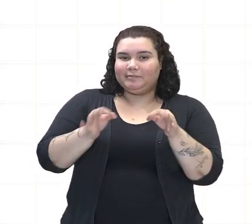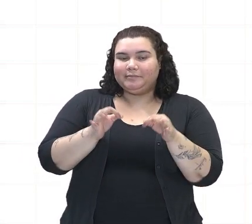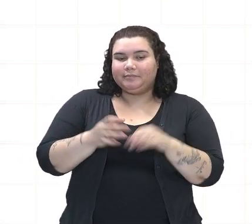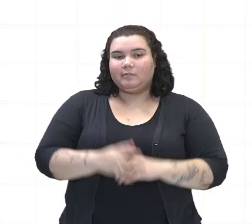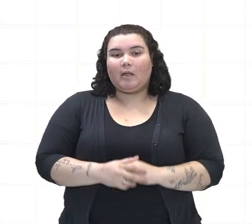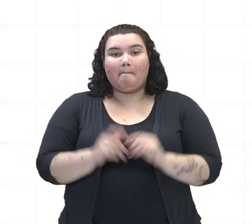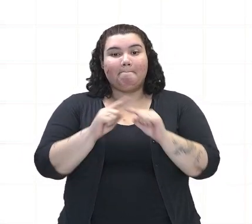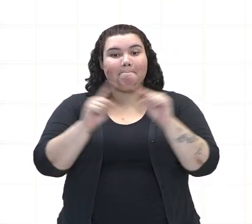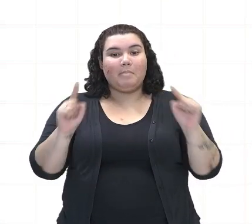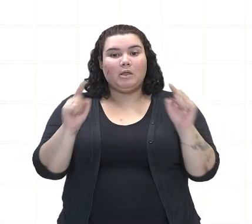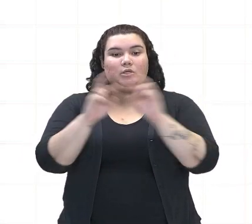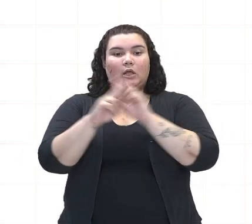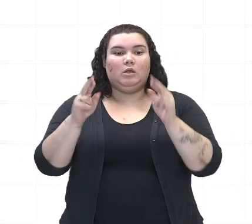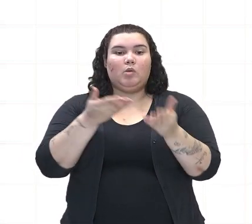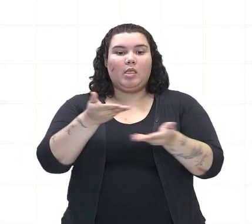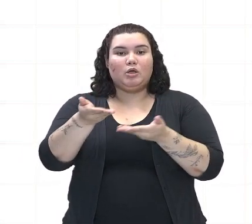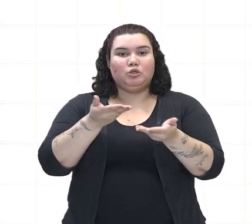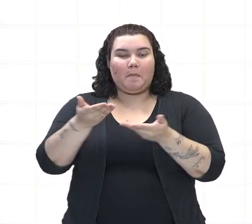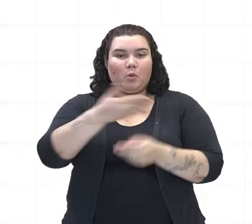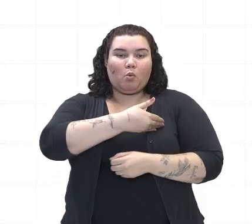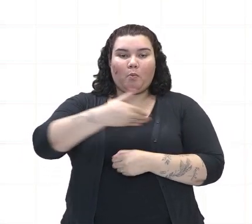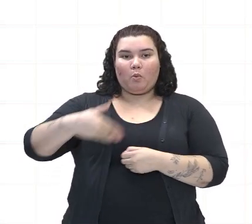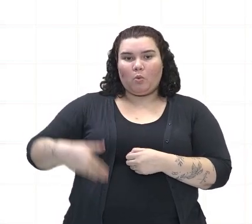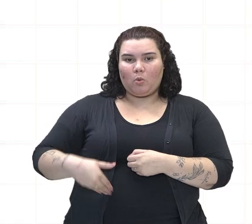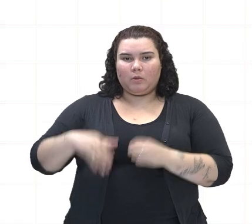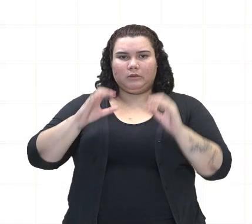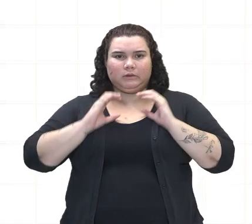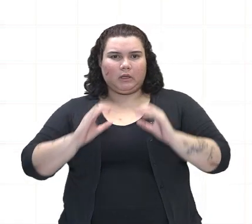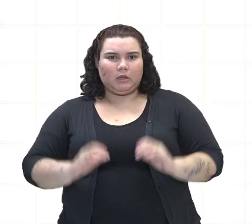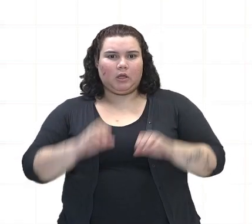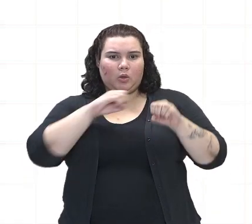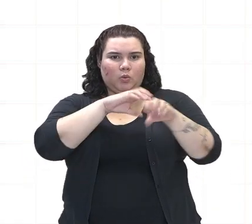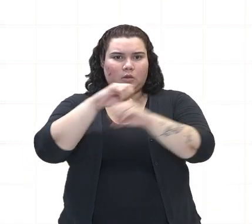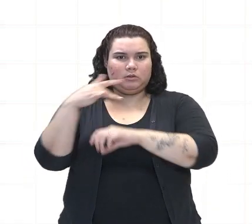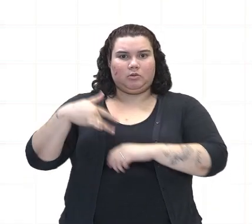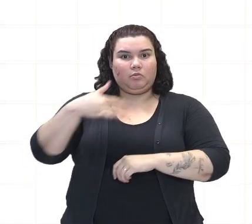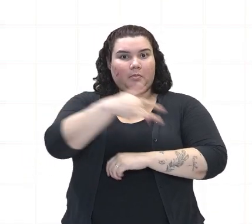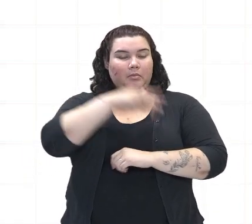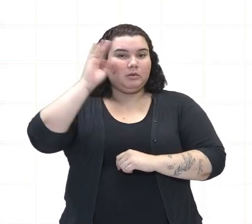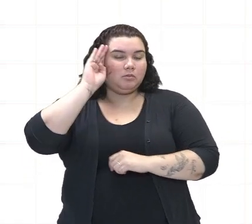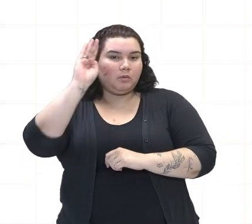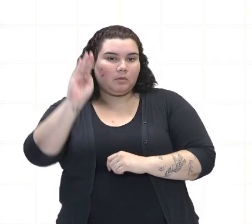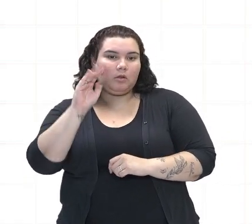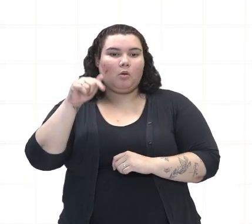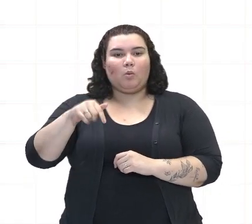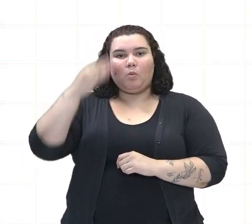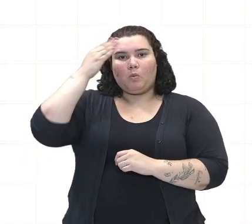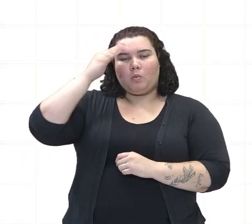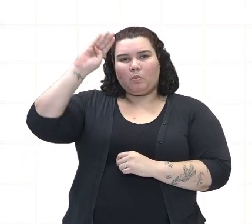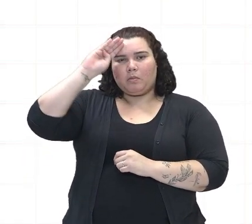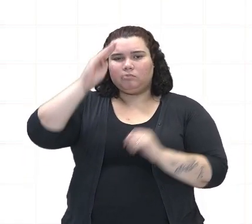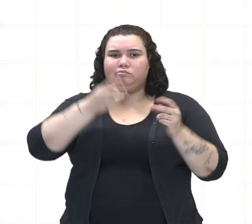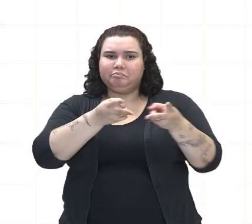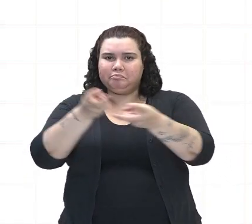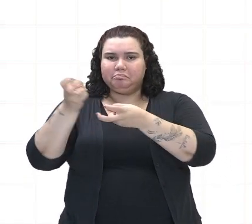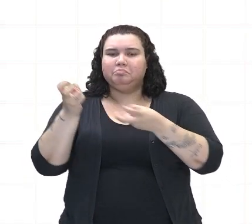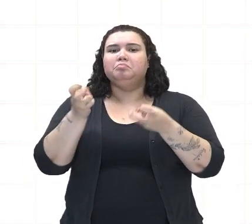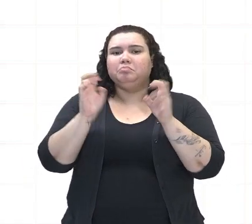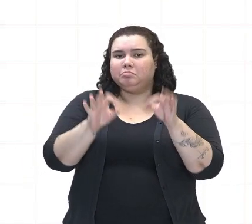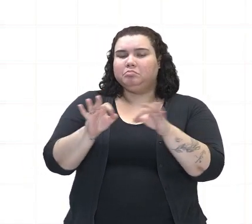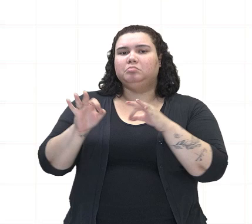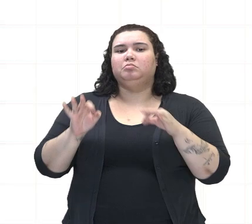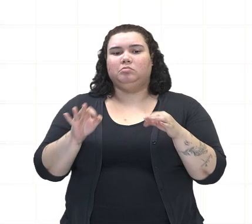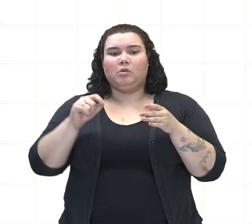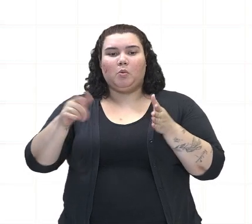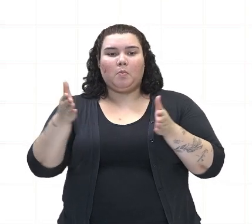com relação a serviços públicos, serviços de cidadania, educação e saúde principalmente, Cuba é bastante reconhecida por conta disso, né?